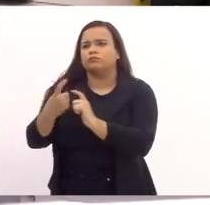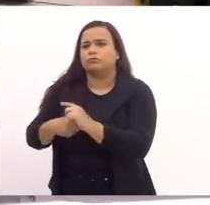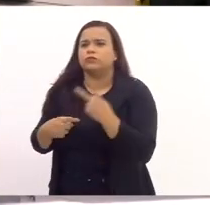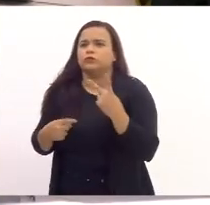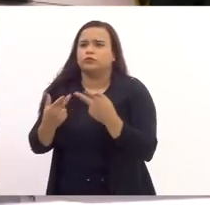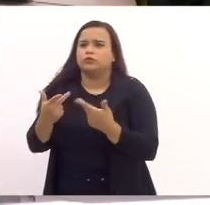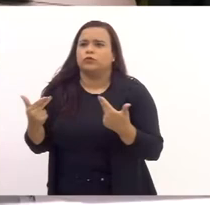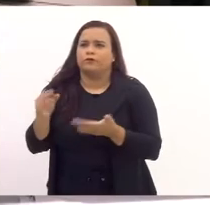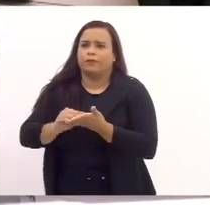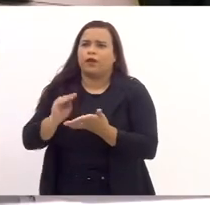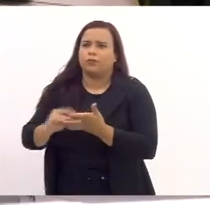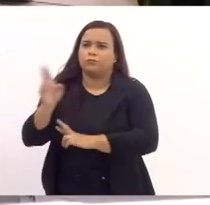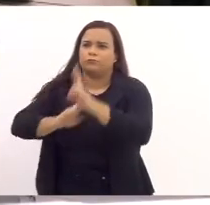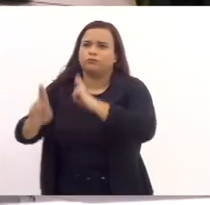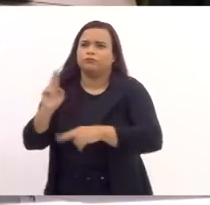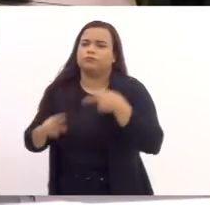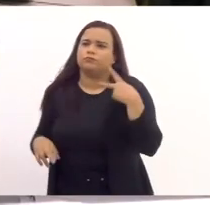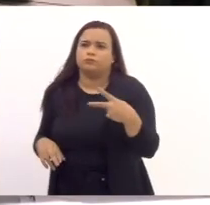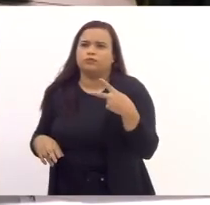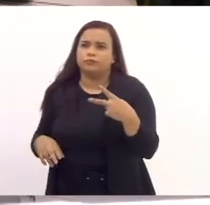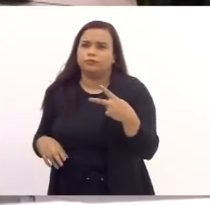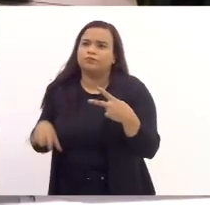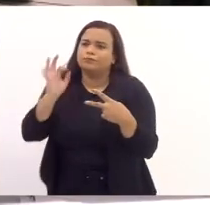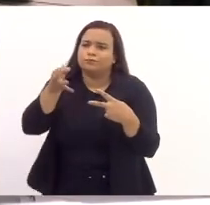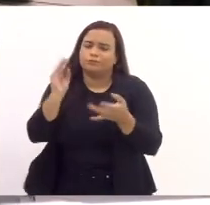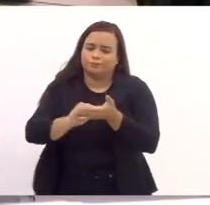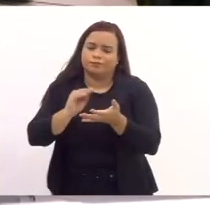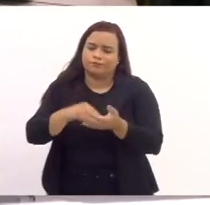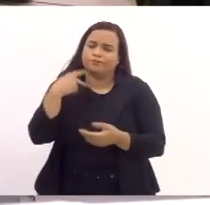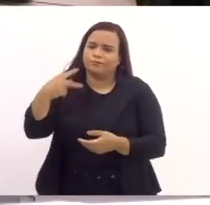respostas aqui para o deputado Valdec.